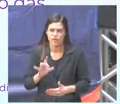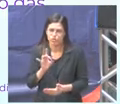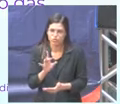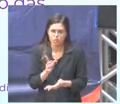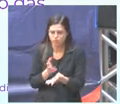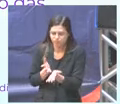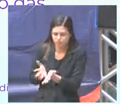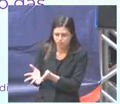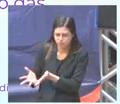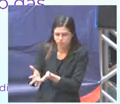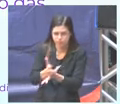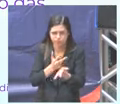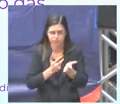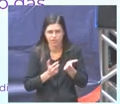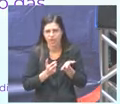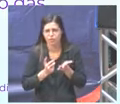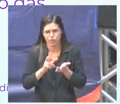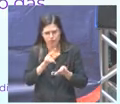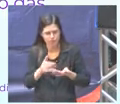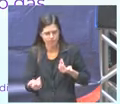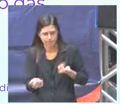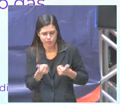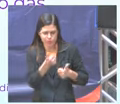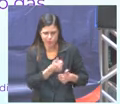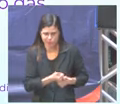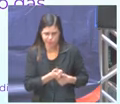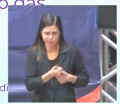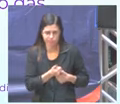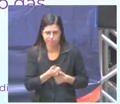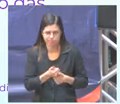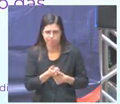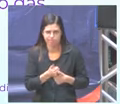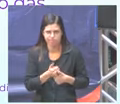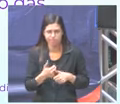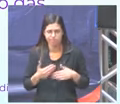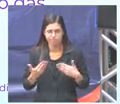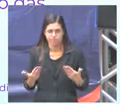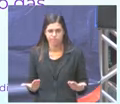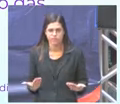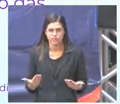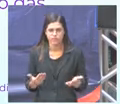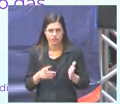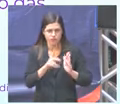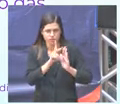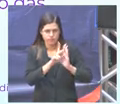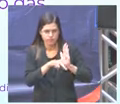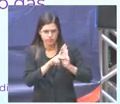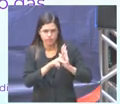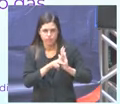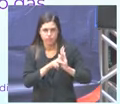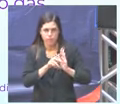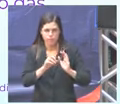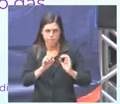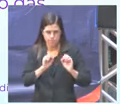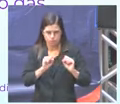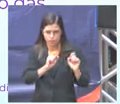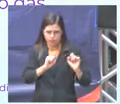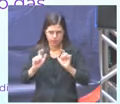estatística. Você vai ser substituído. Então, esse projeto... Pode passar, por